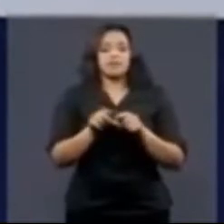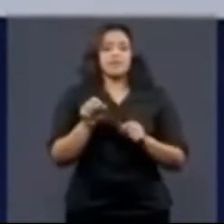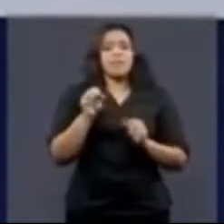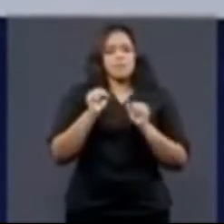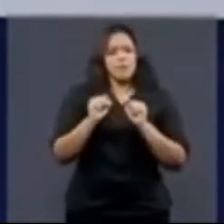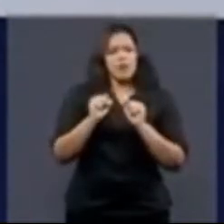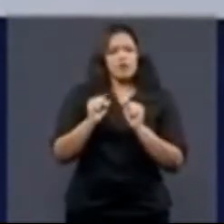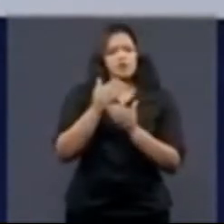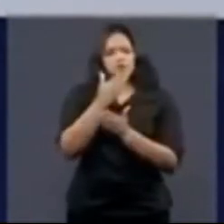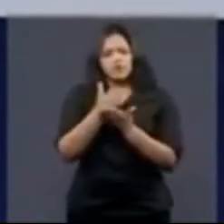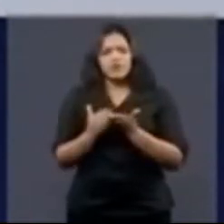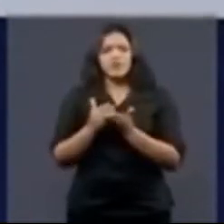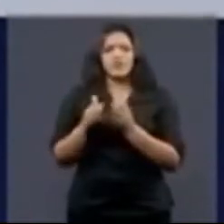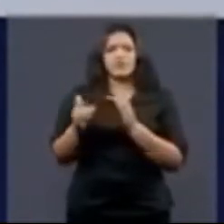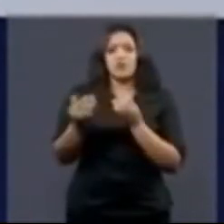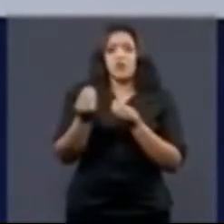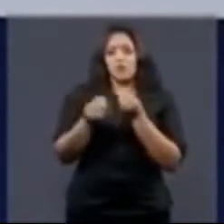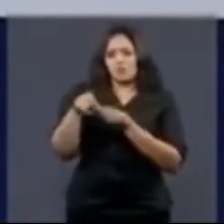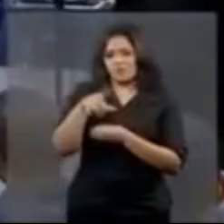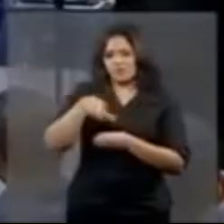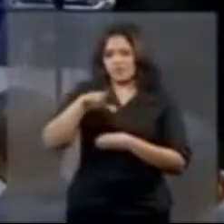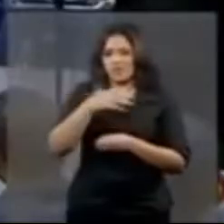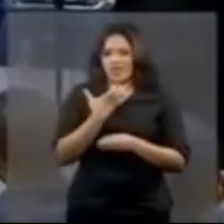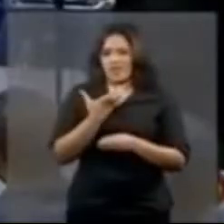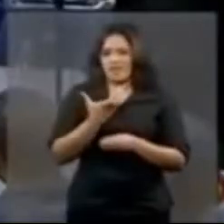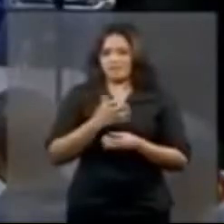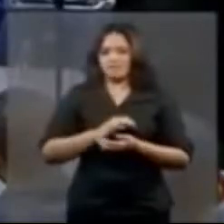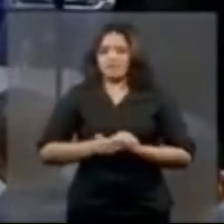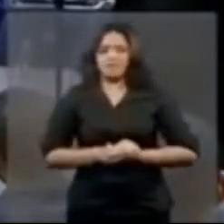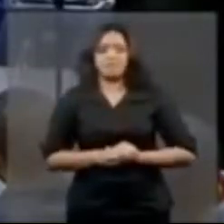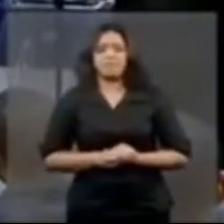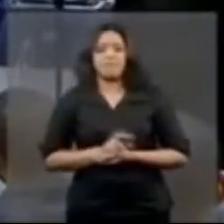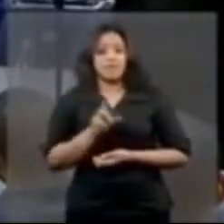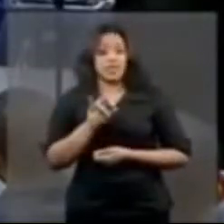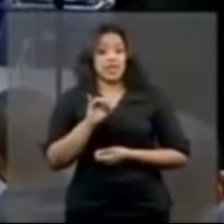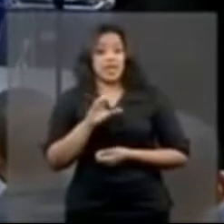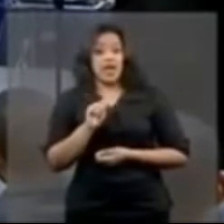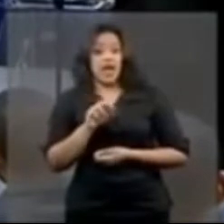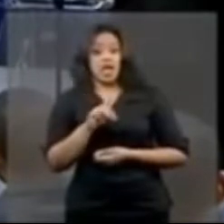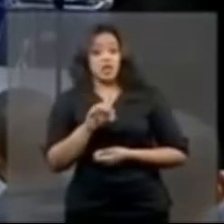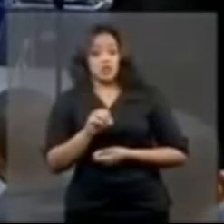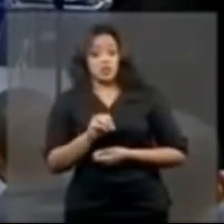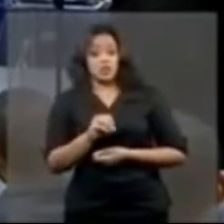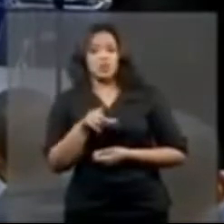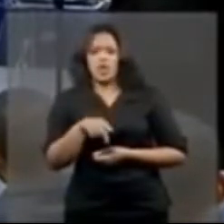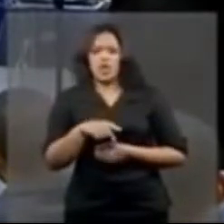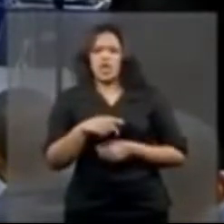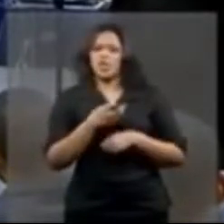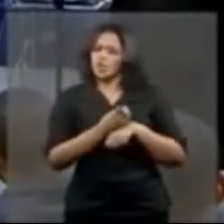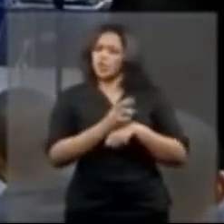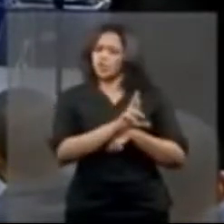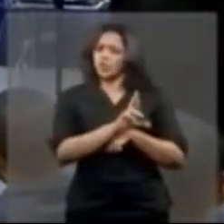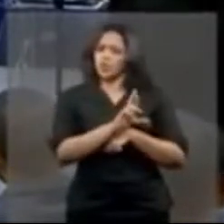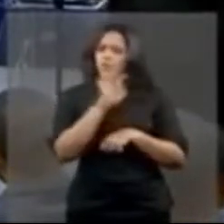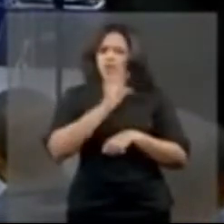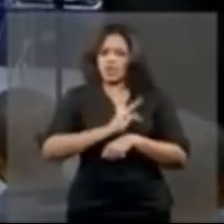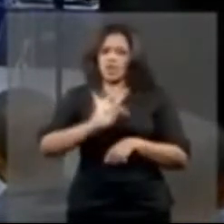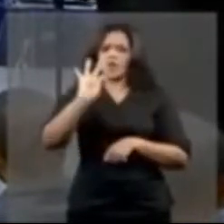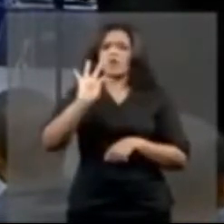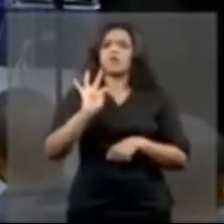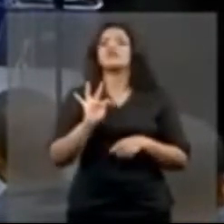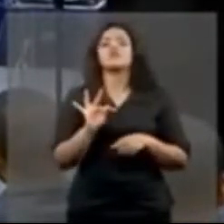cargo, senhores. Ricardo Ropers é doutor em teologia moral pela Academia Alfonsiana da